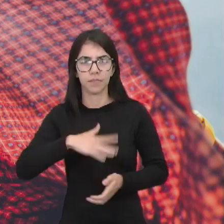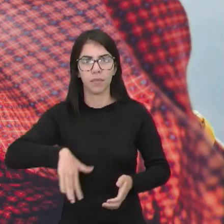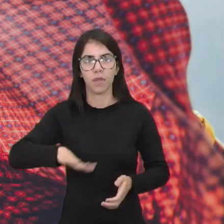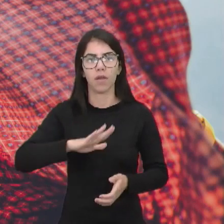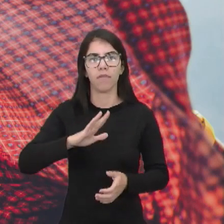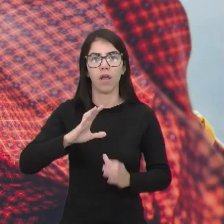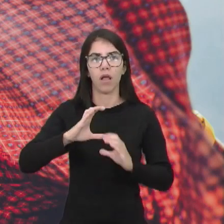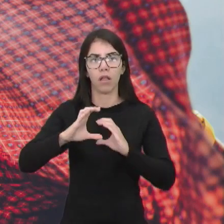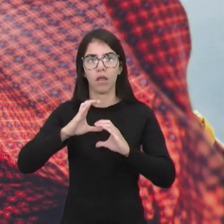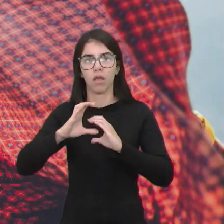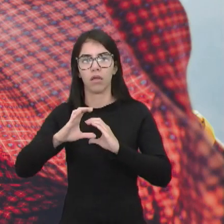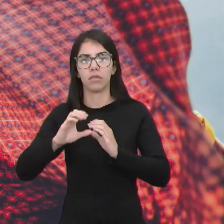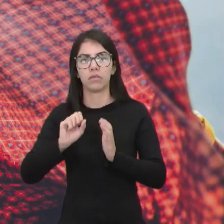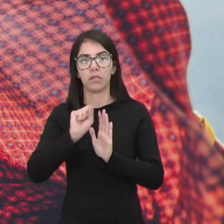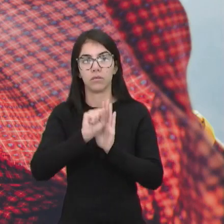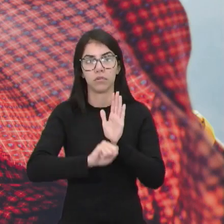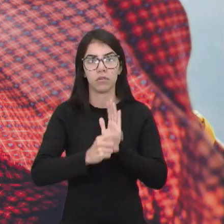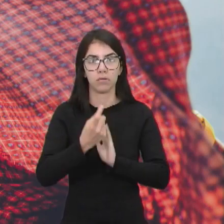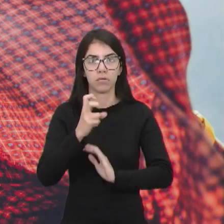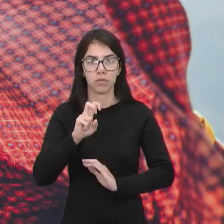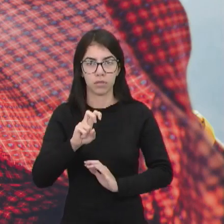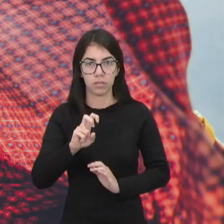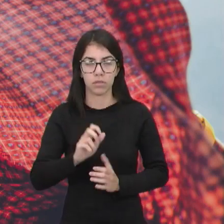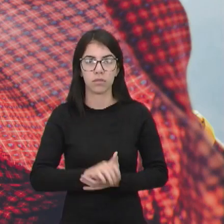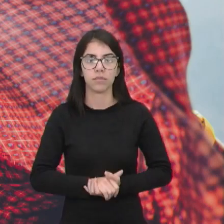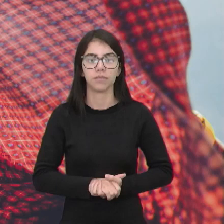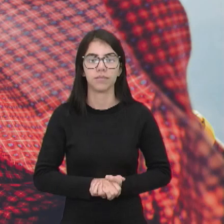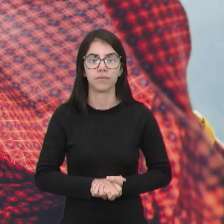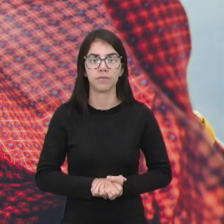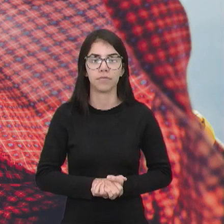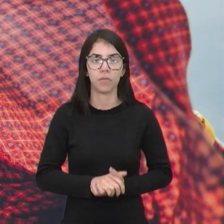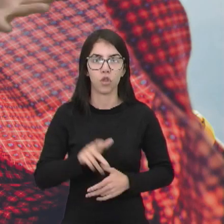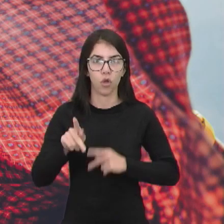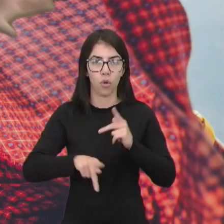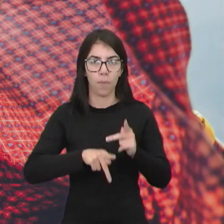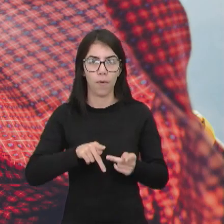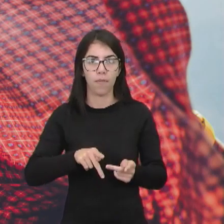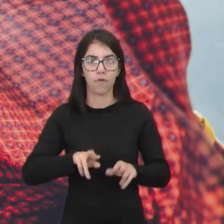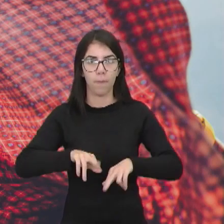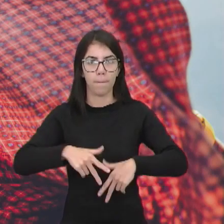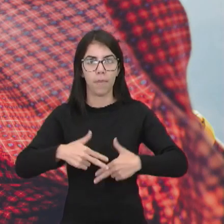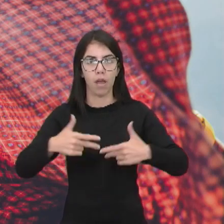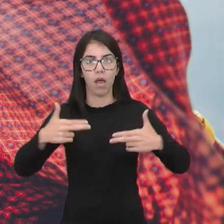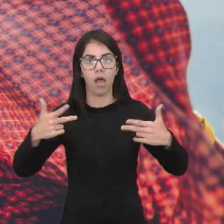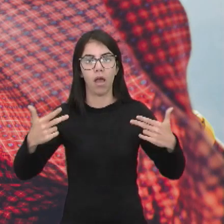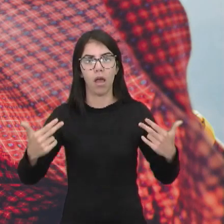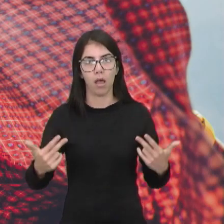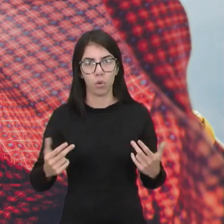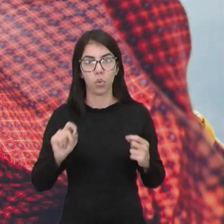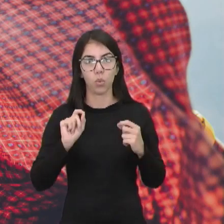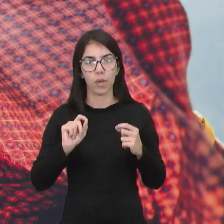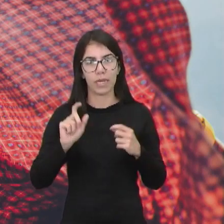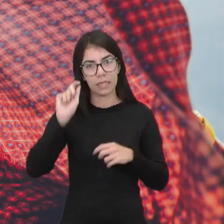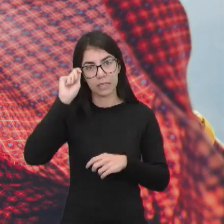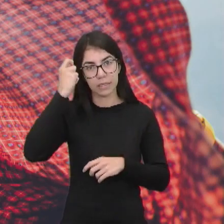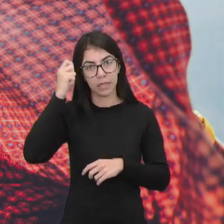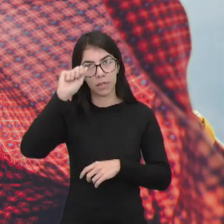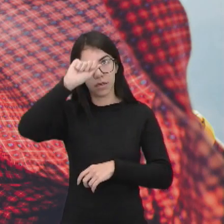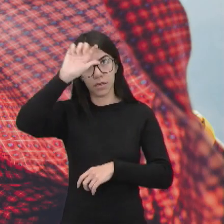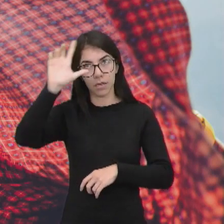né, isso já desde o século XV, com povos aí da etnia negra, né, africana e